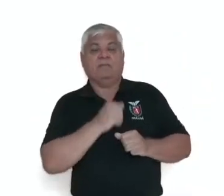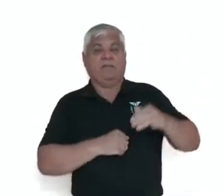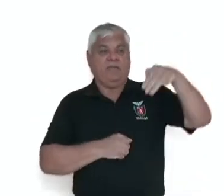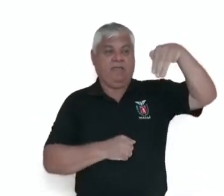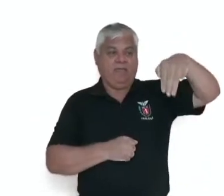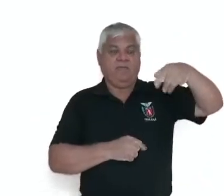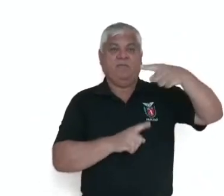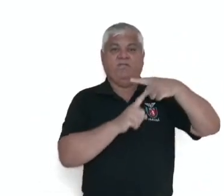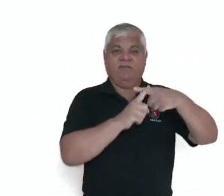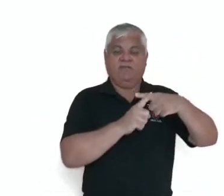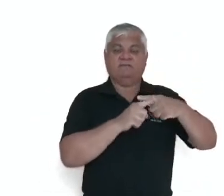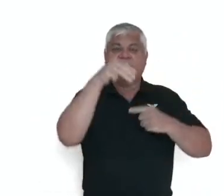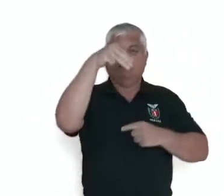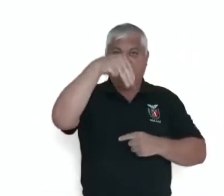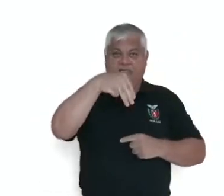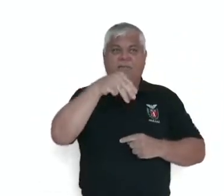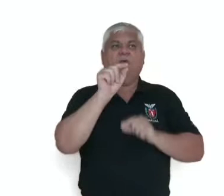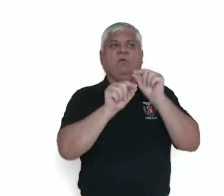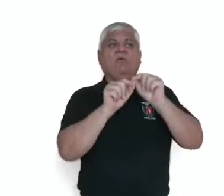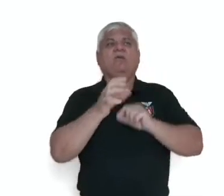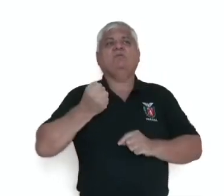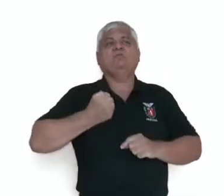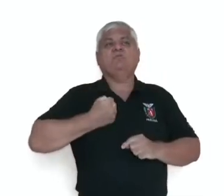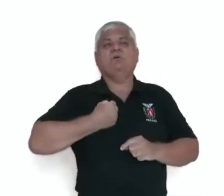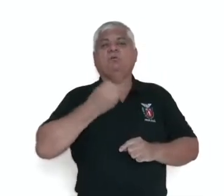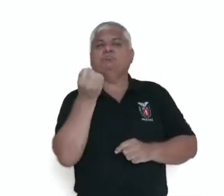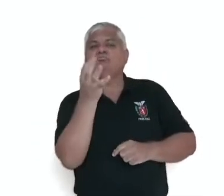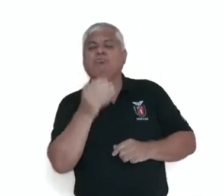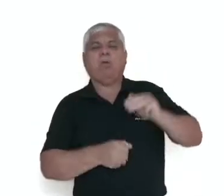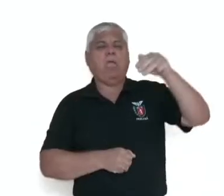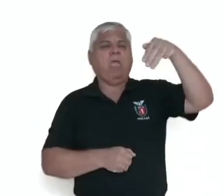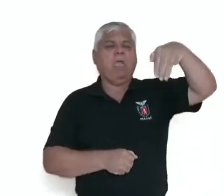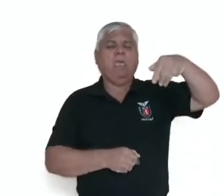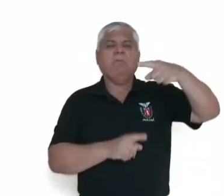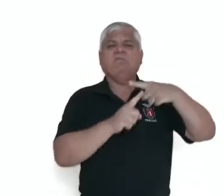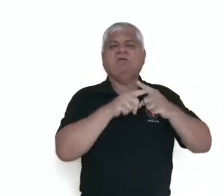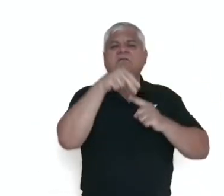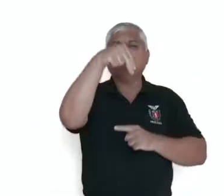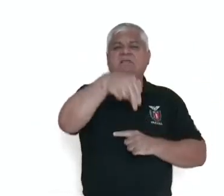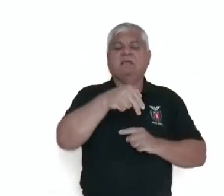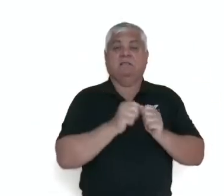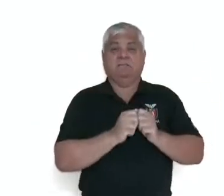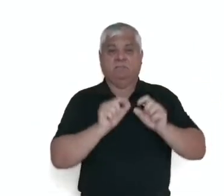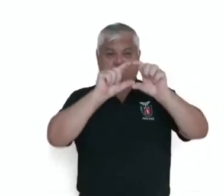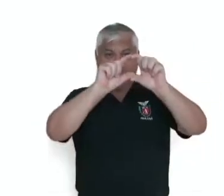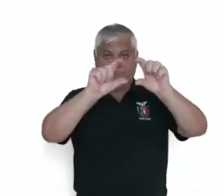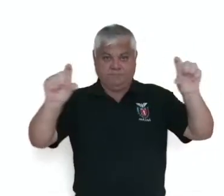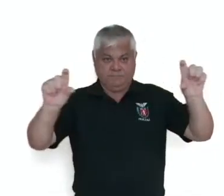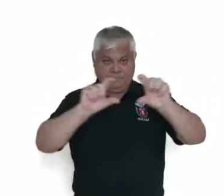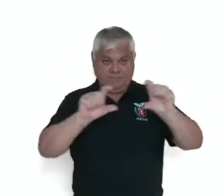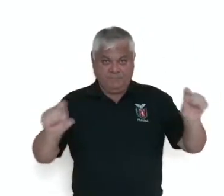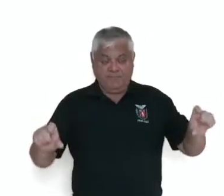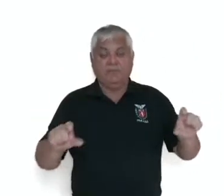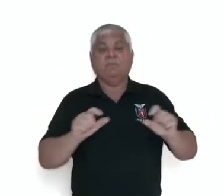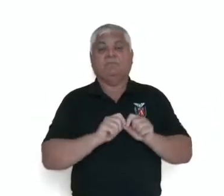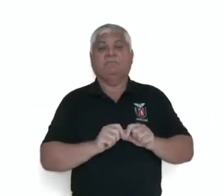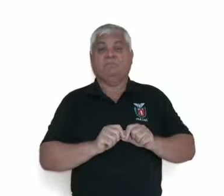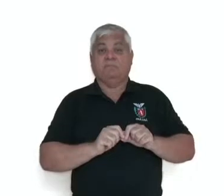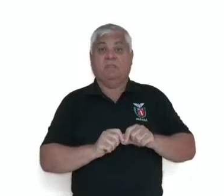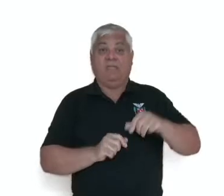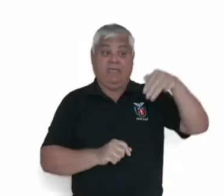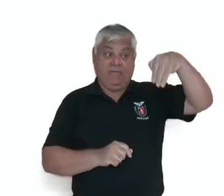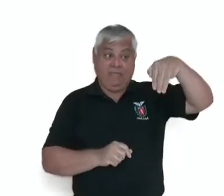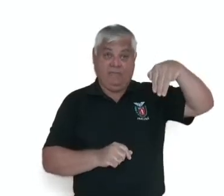N números reais dispostos em linhas e colunas. Então, o M, pessoal, significa linhas